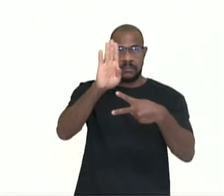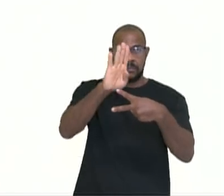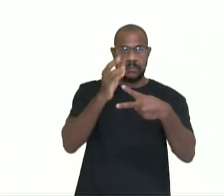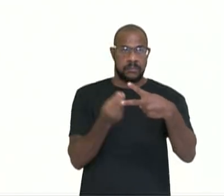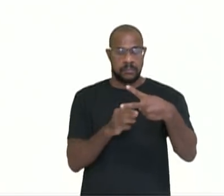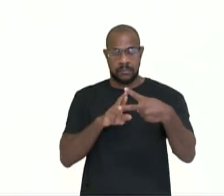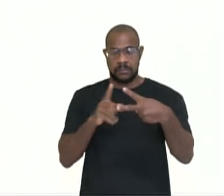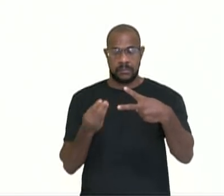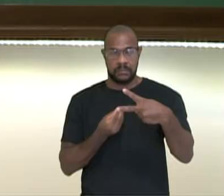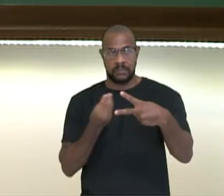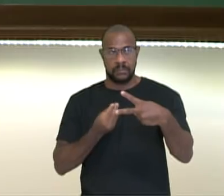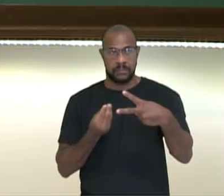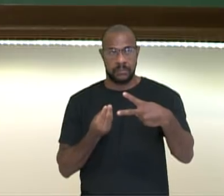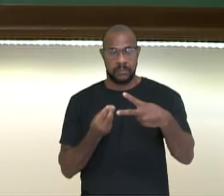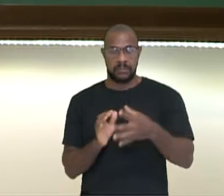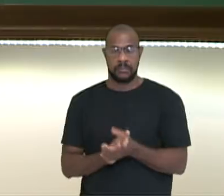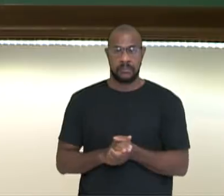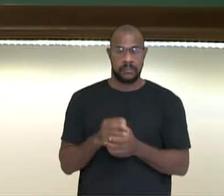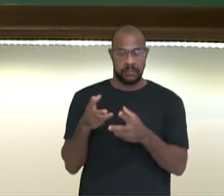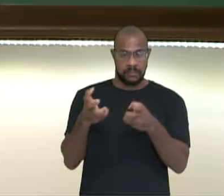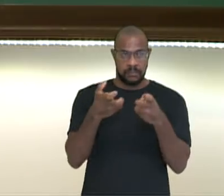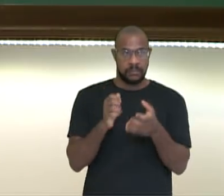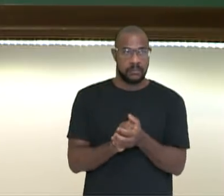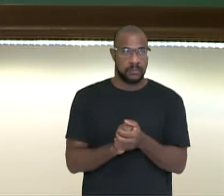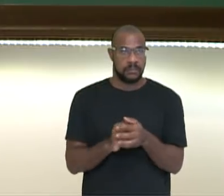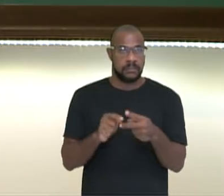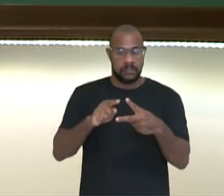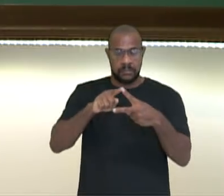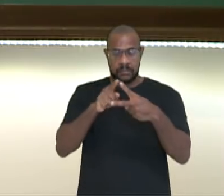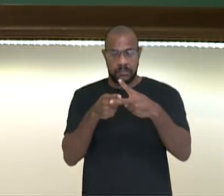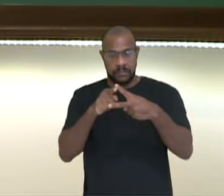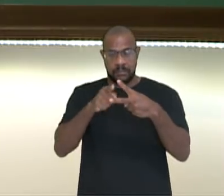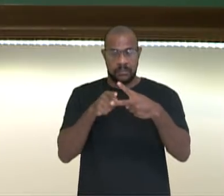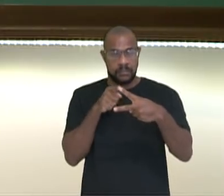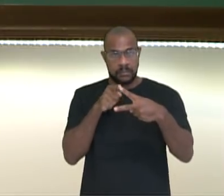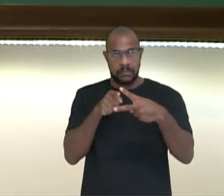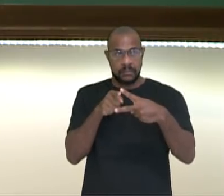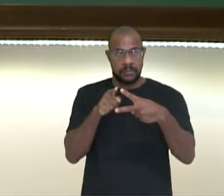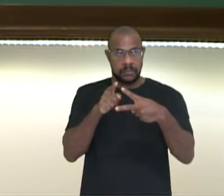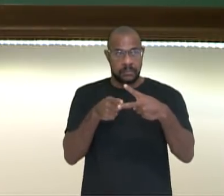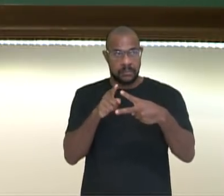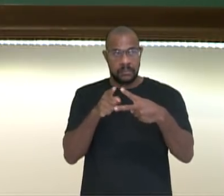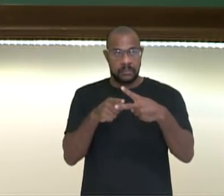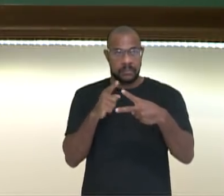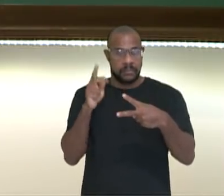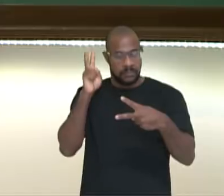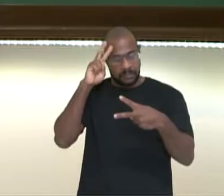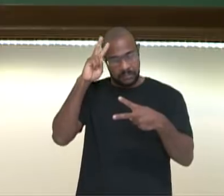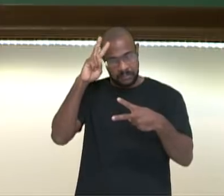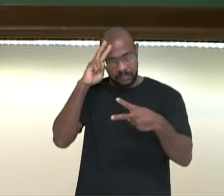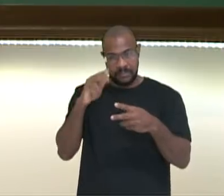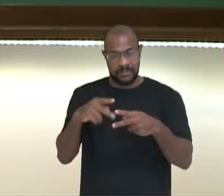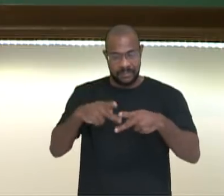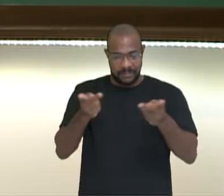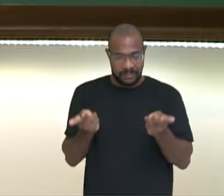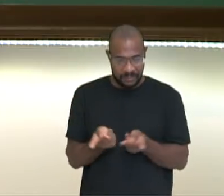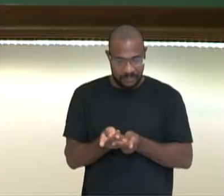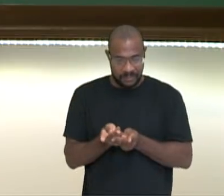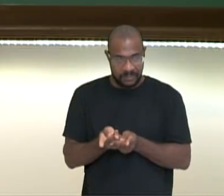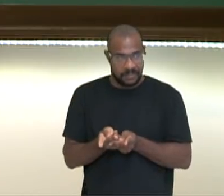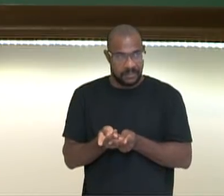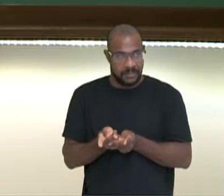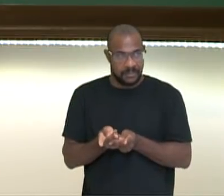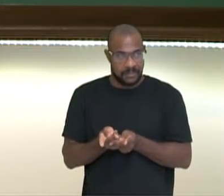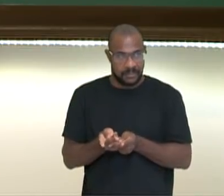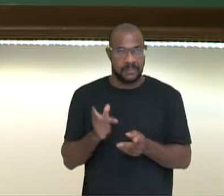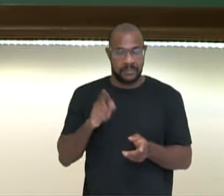outro? Se você quer falar de ângulo, lembra do pedaço inteiro da pizza. Tudo que você vai comer da pizza, tudo aquilo